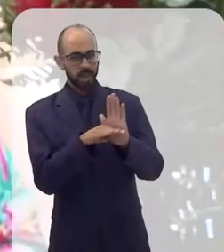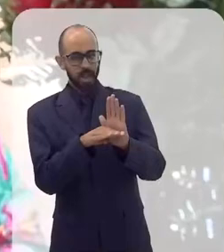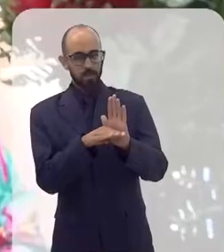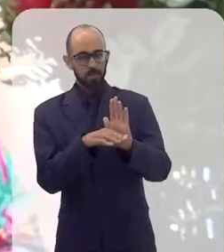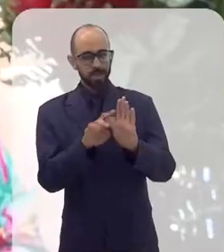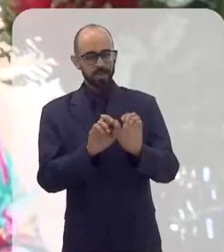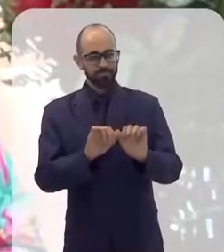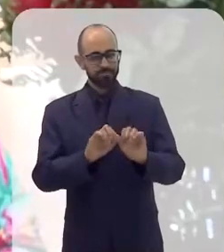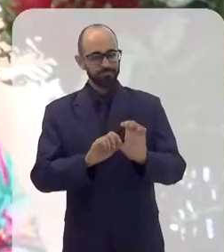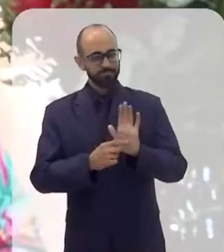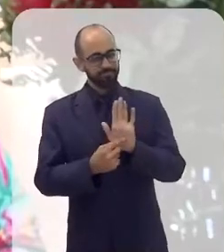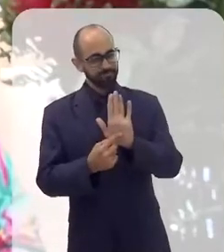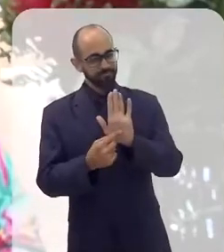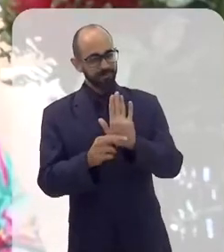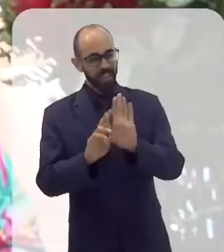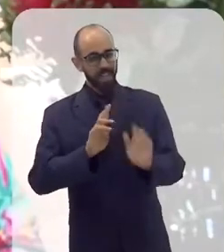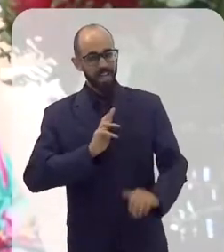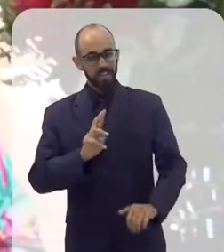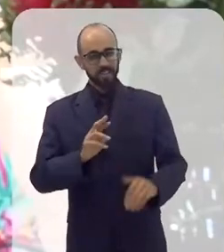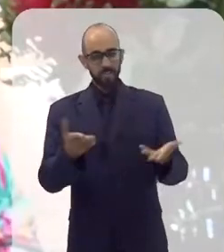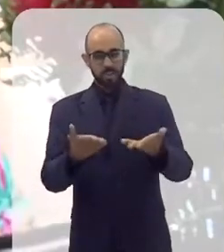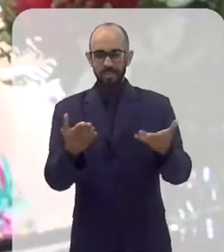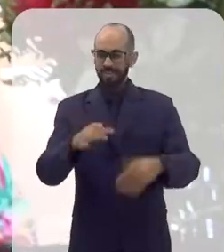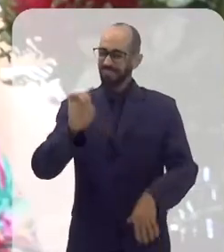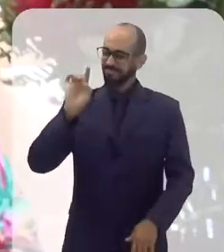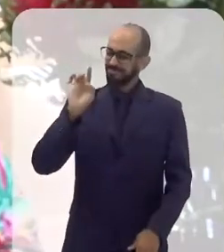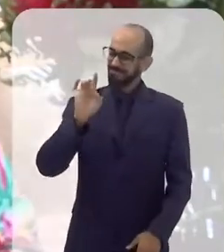programa Expo Religião dessa semana é